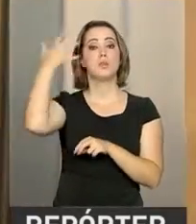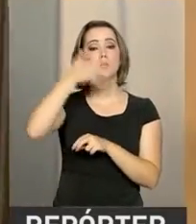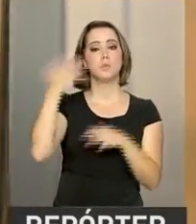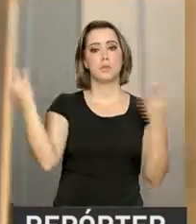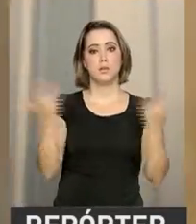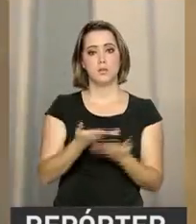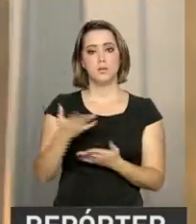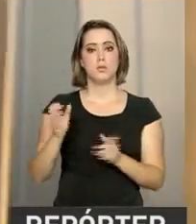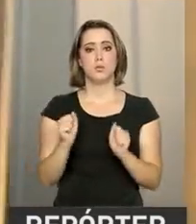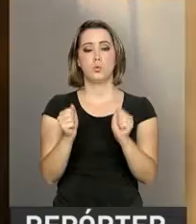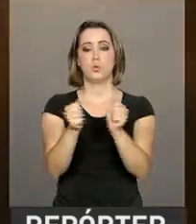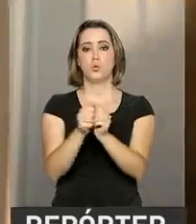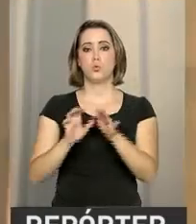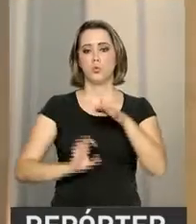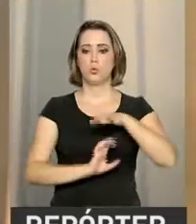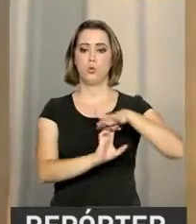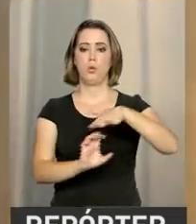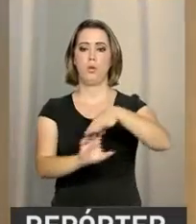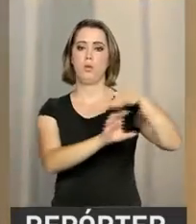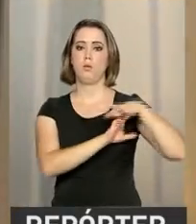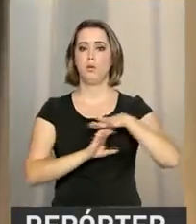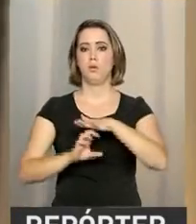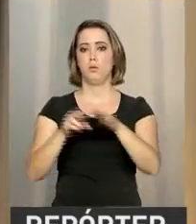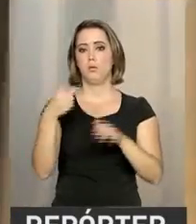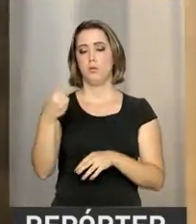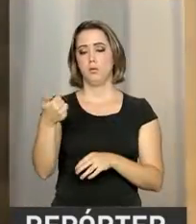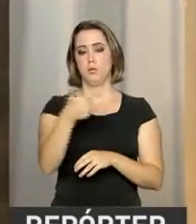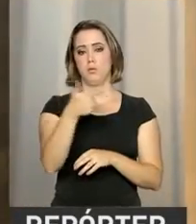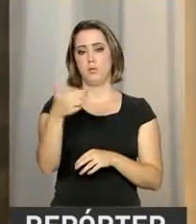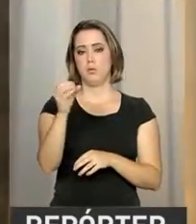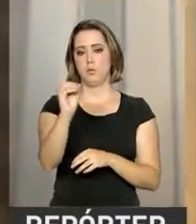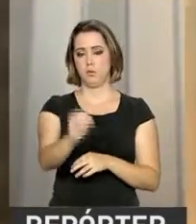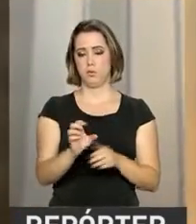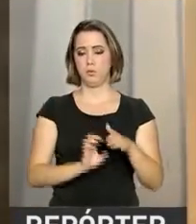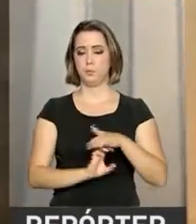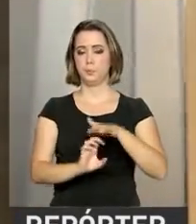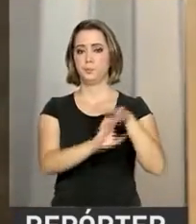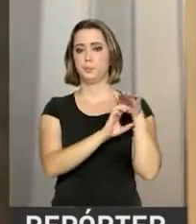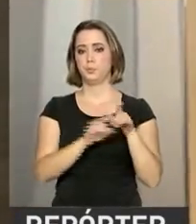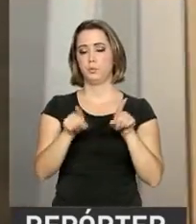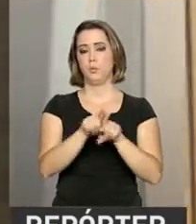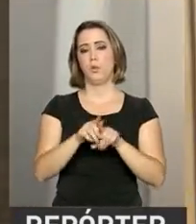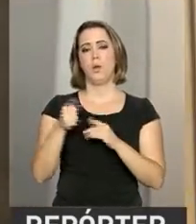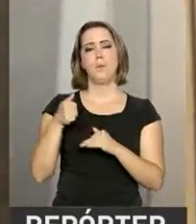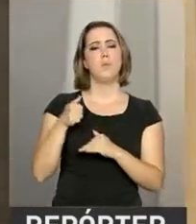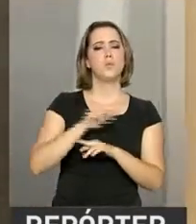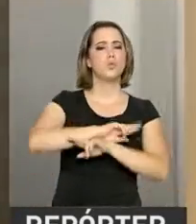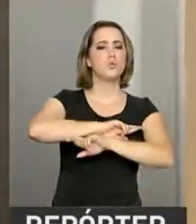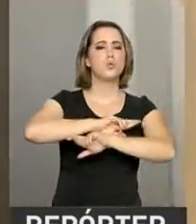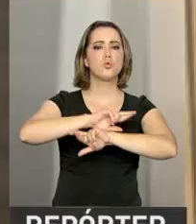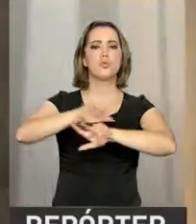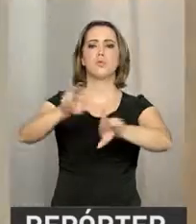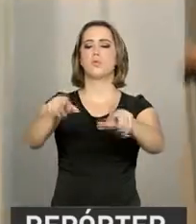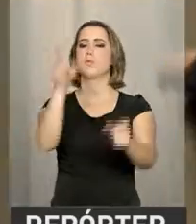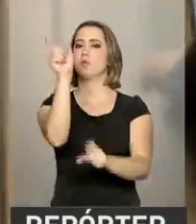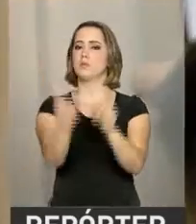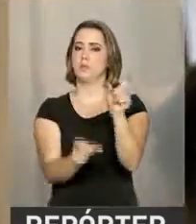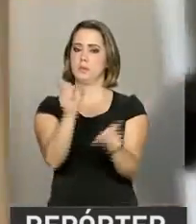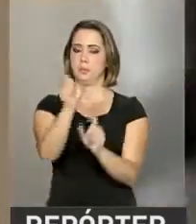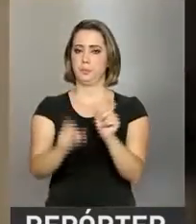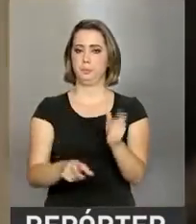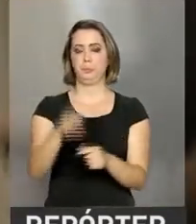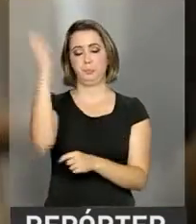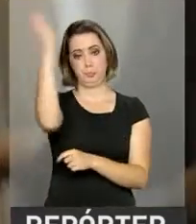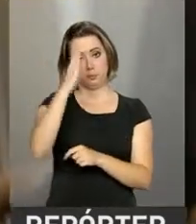com executivos de 120 empresas e cerca de 1.100 investidores brasileiros e estrangeiros em um hotel da capital paulista.